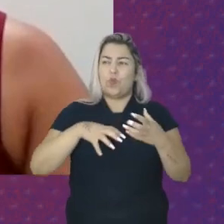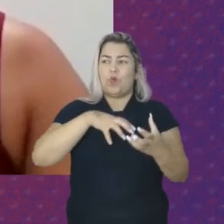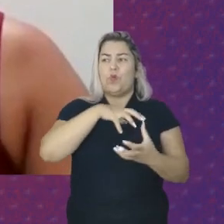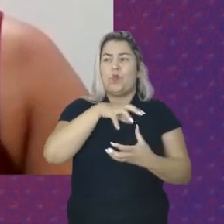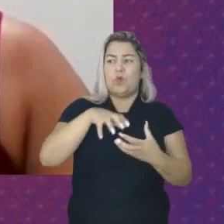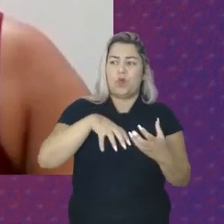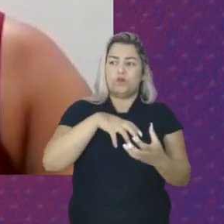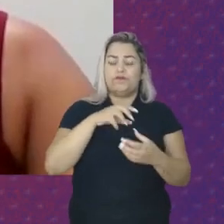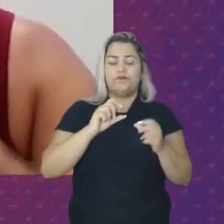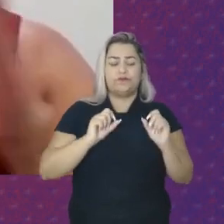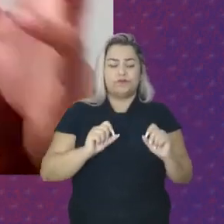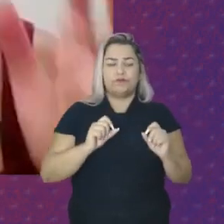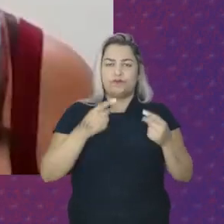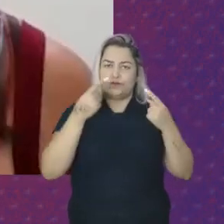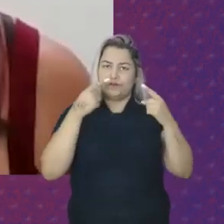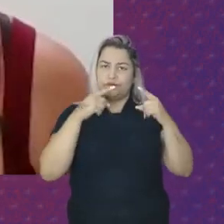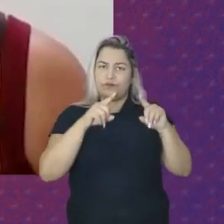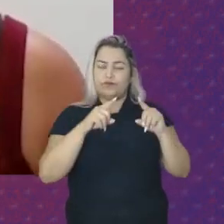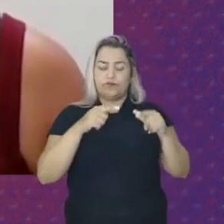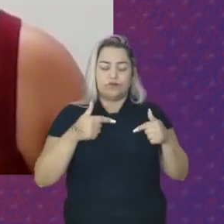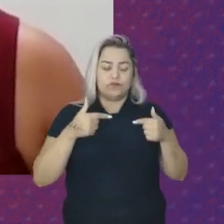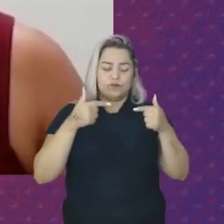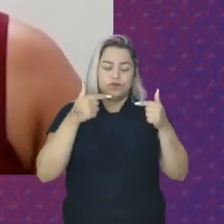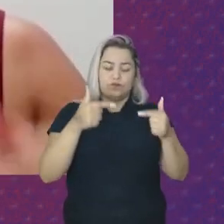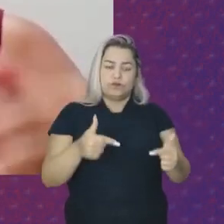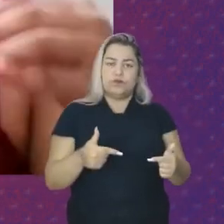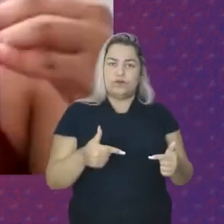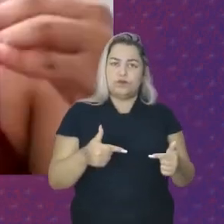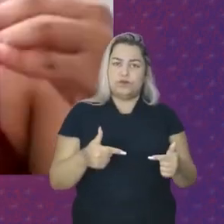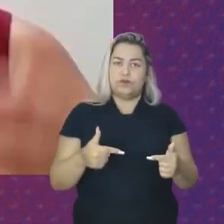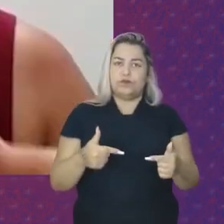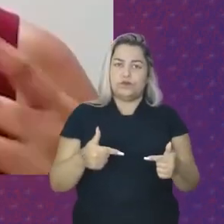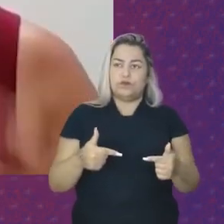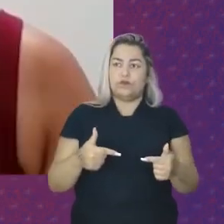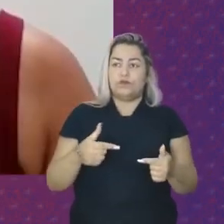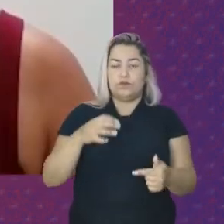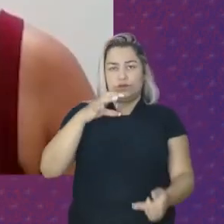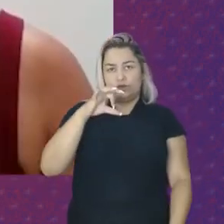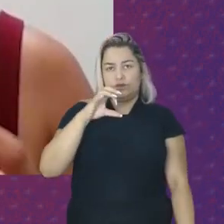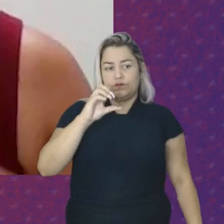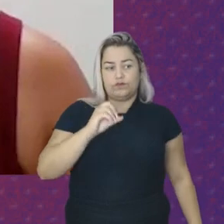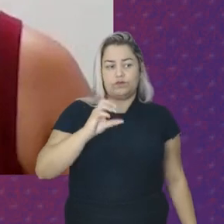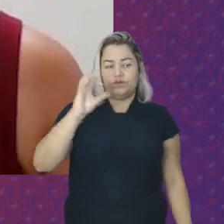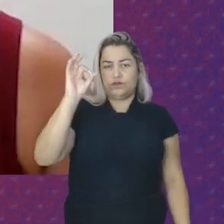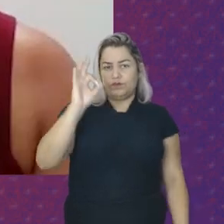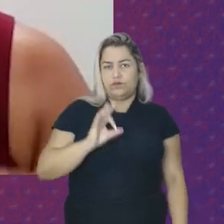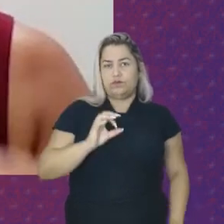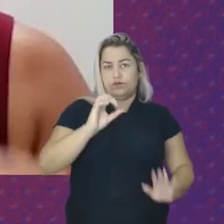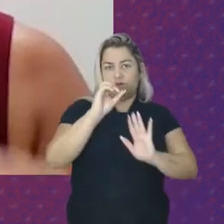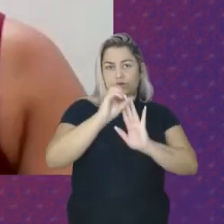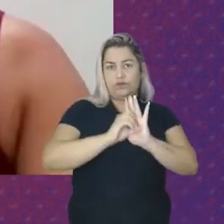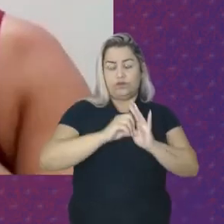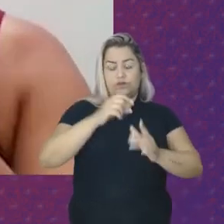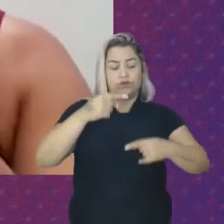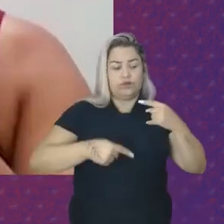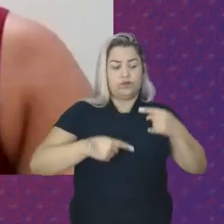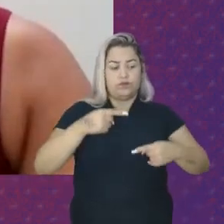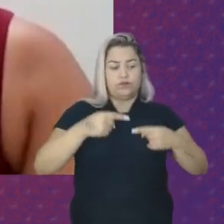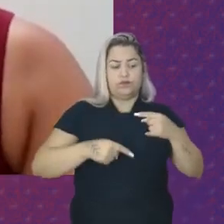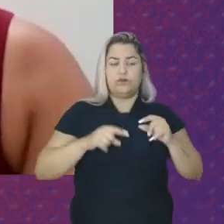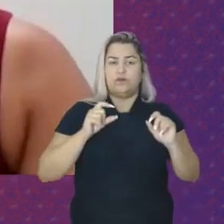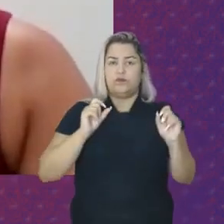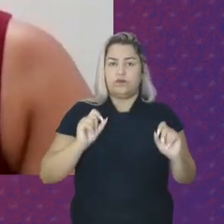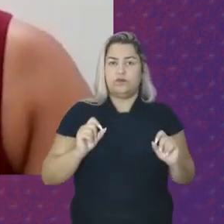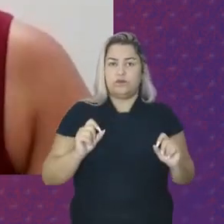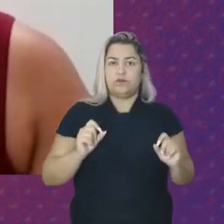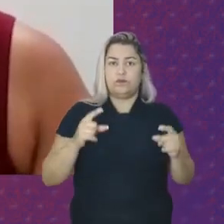à violência contra a mulher e de enfrentamento à violência. Mais de 90% do orçamento das políticas de enfrentamento